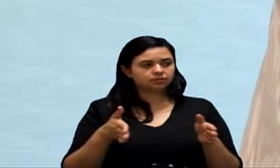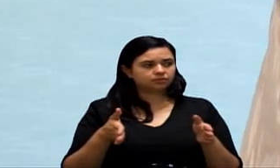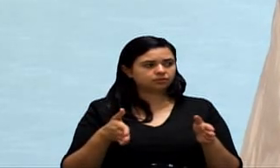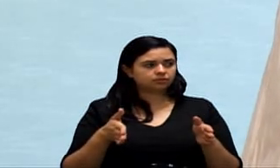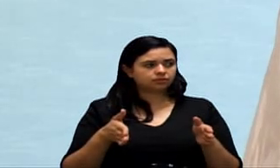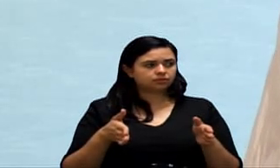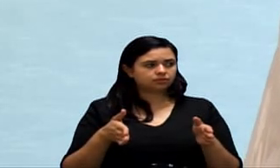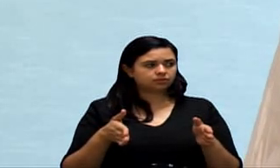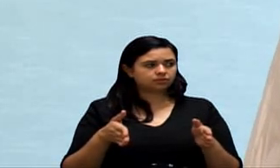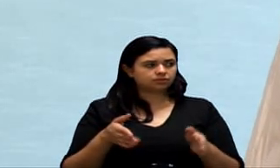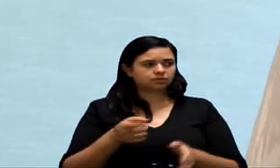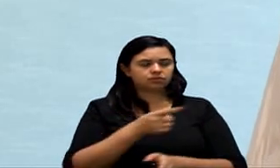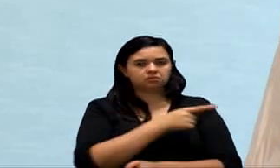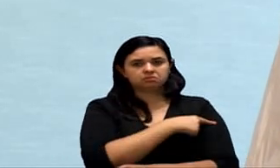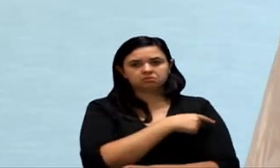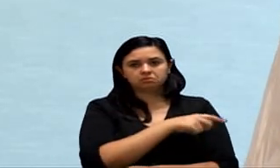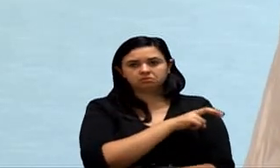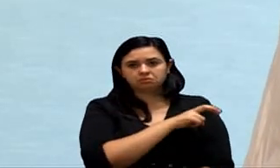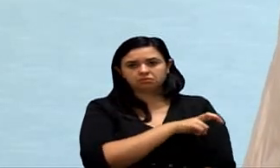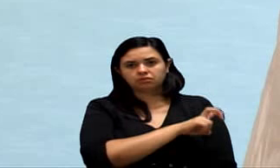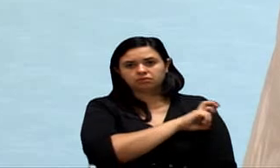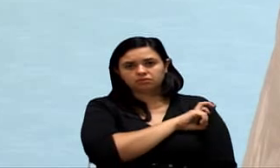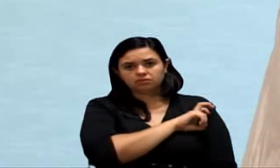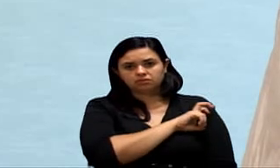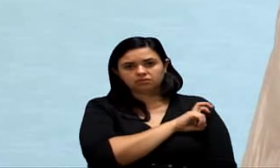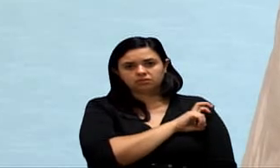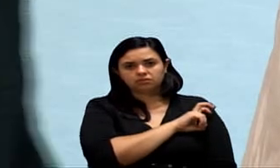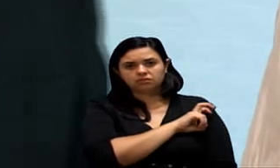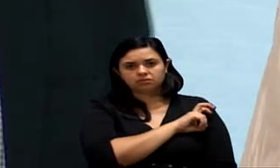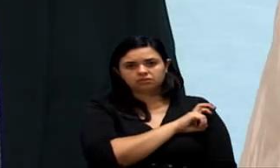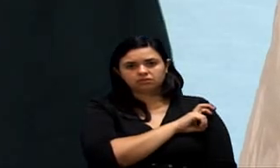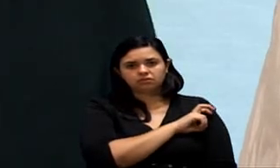primeiro ao quinto ano, 9 anos. Maioria meninas,